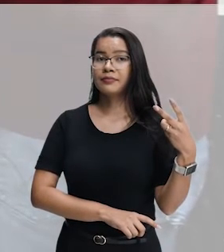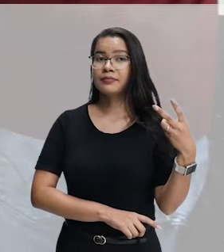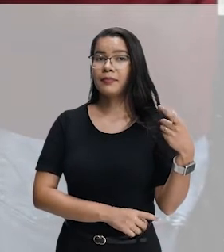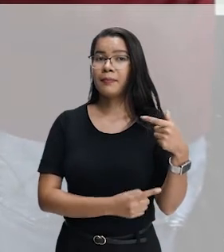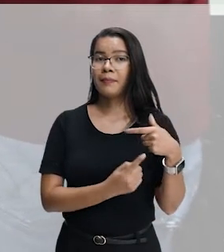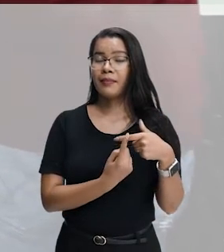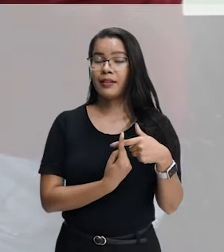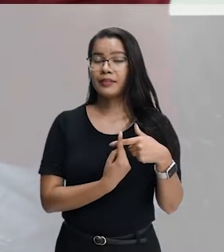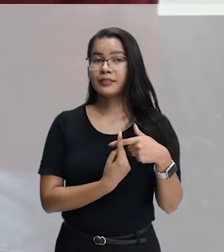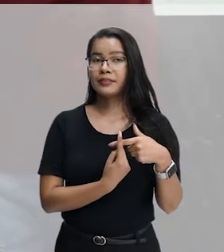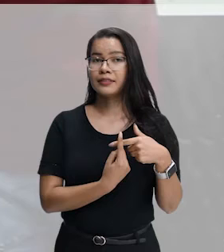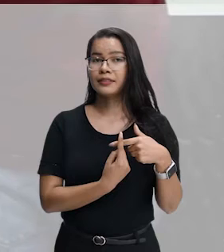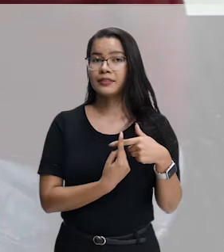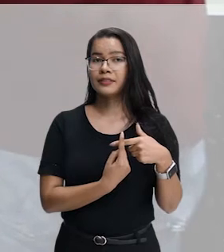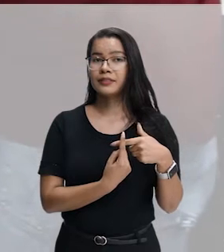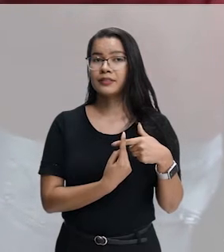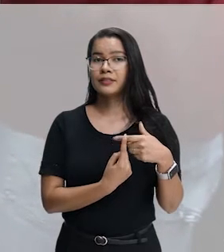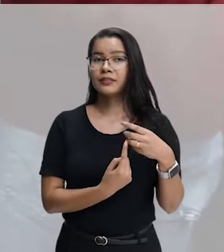Mais